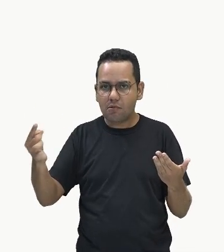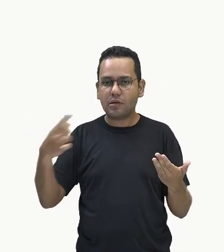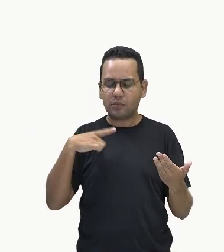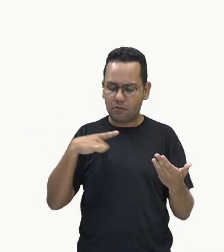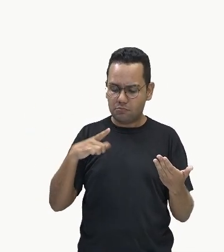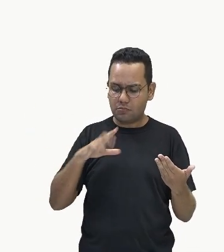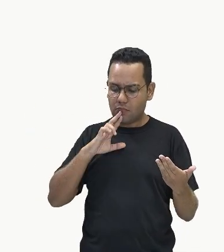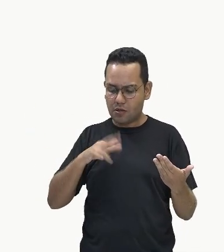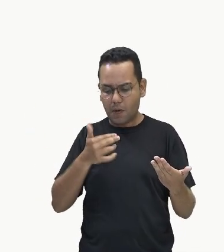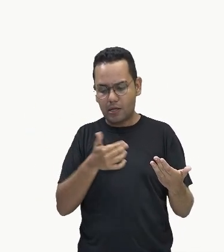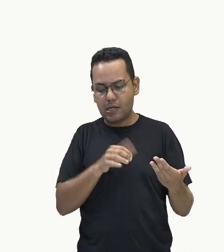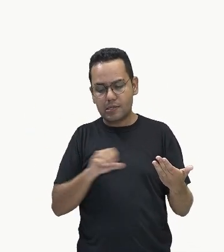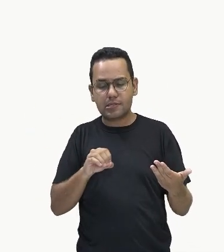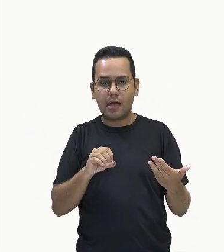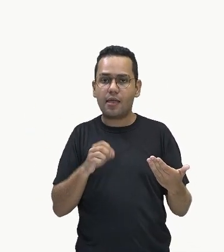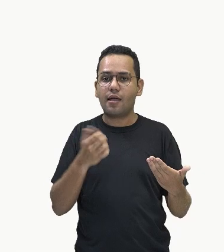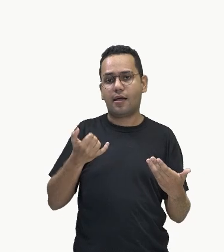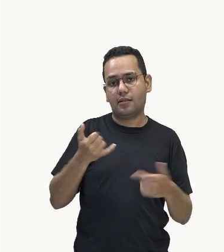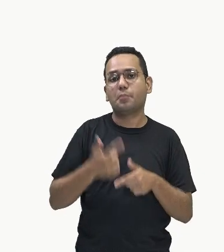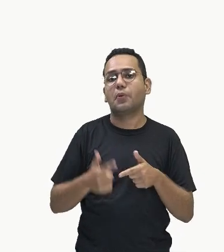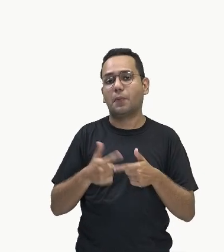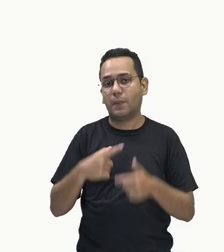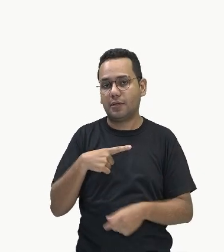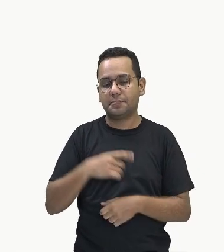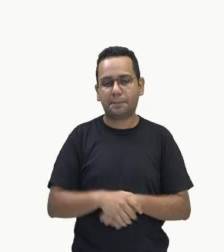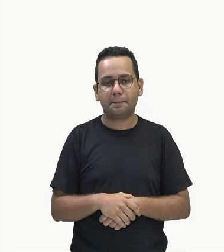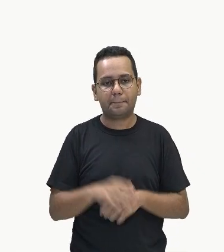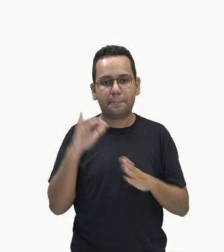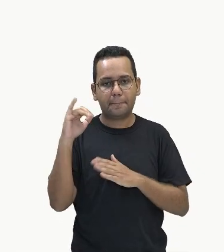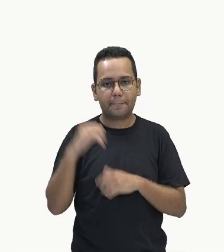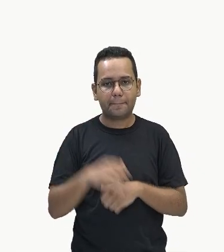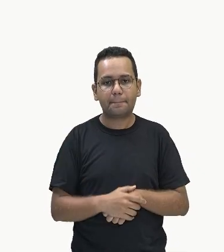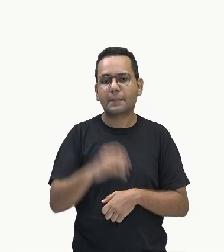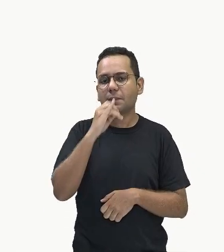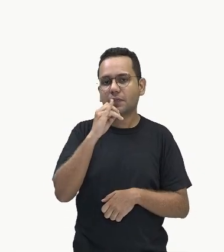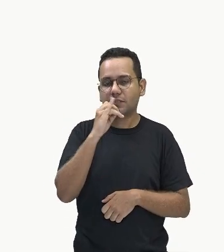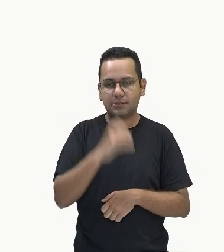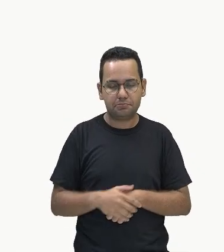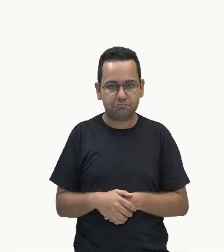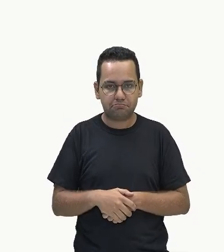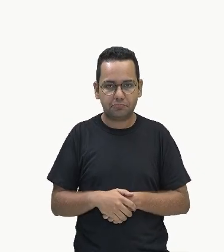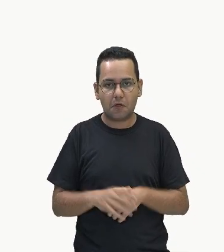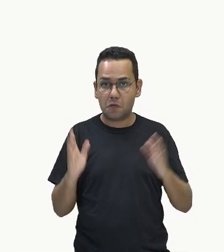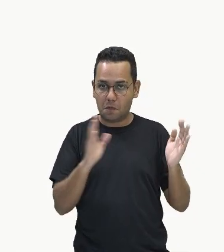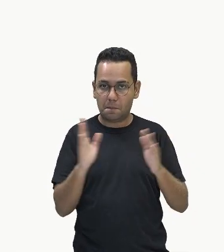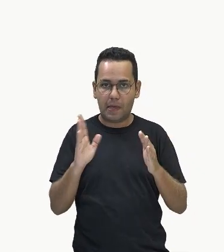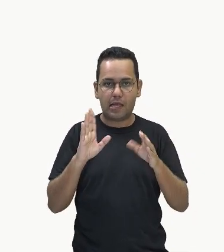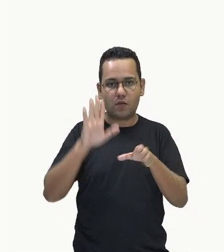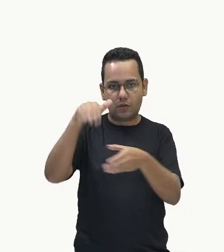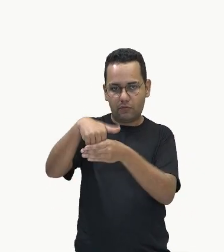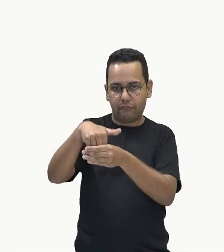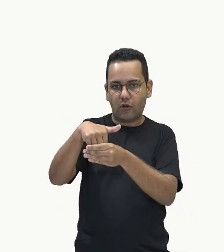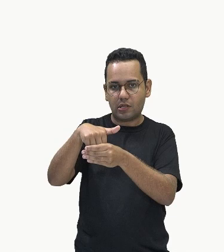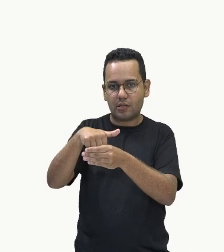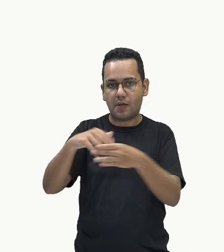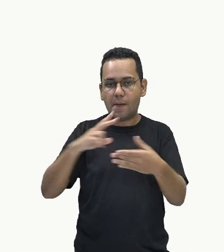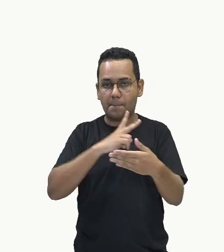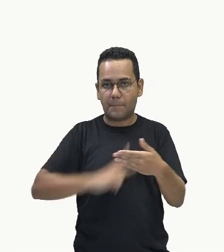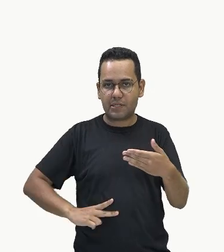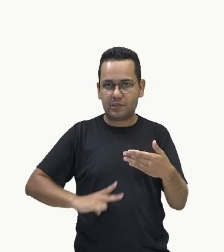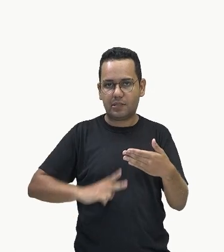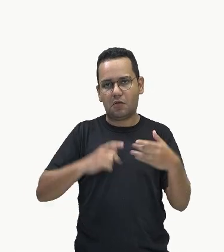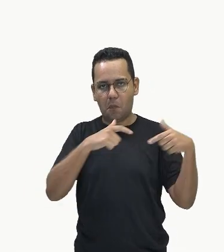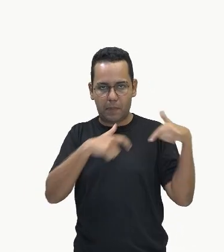Por exemplo, em uma campanha eleitoral para presidente do Brasil, as pesquisas